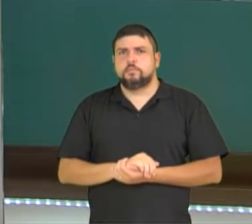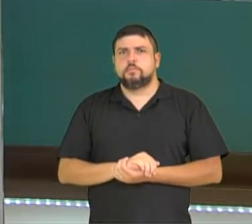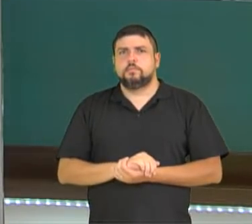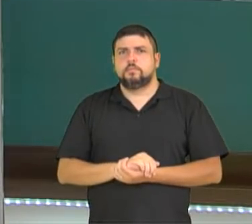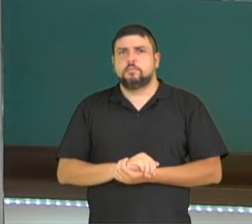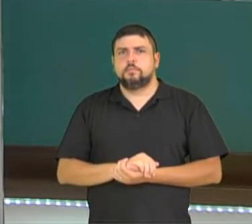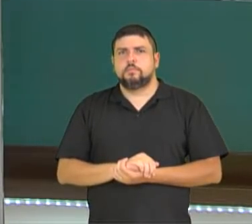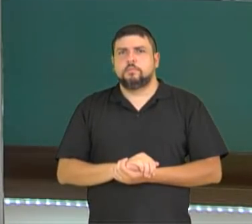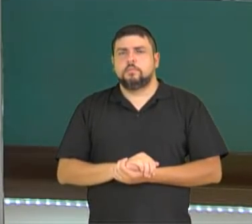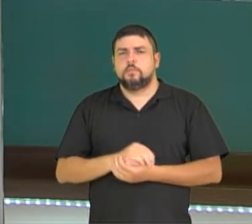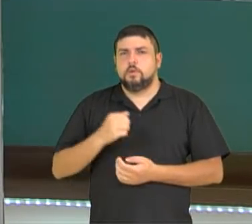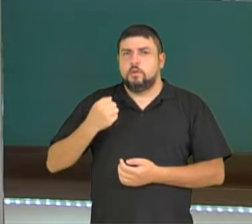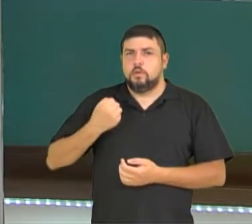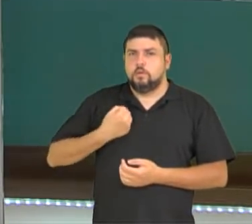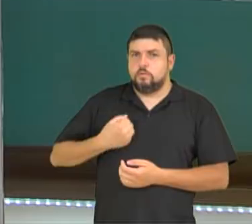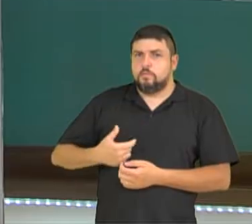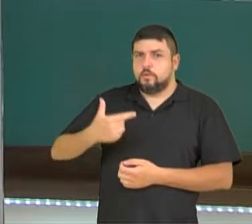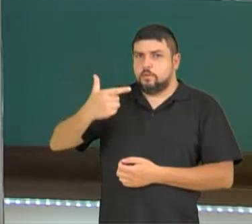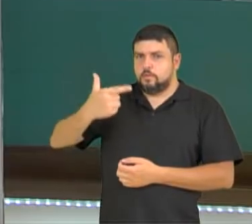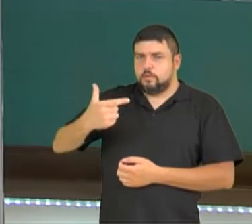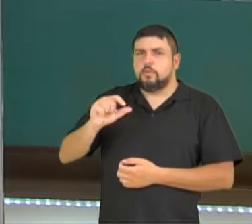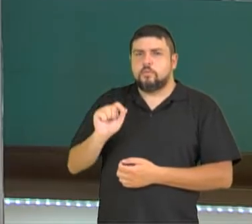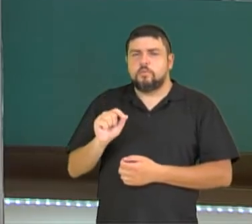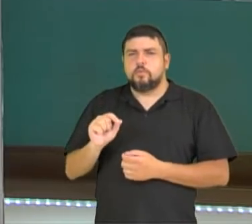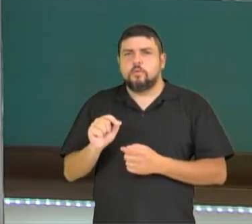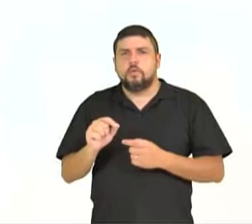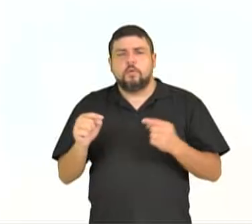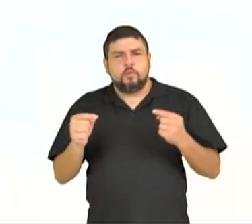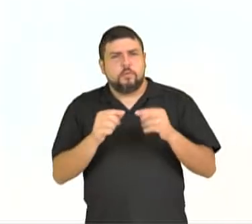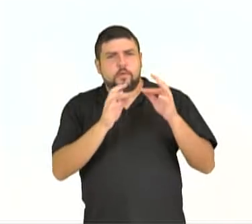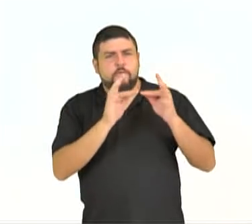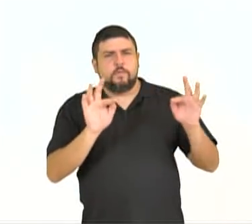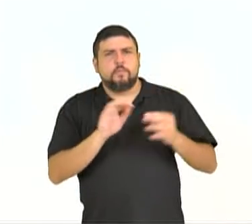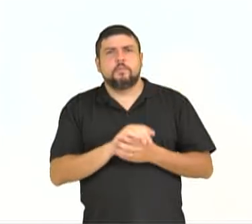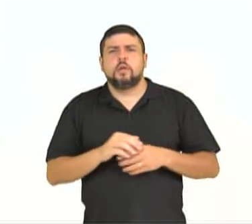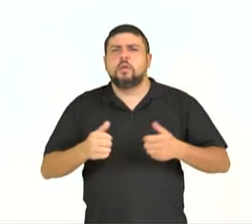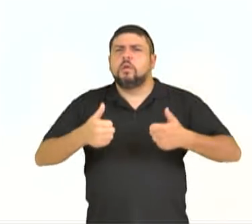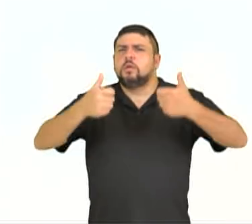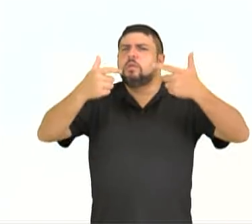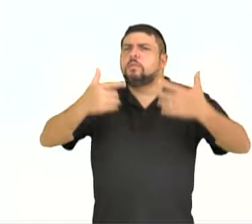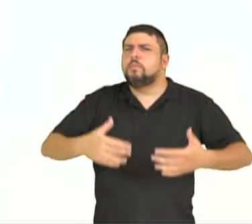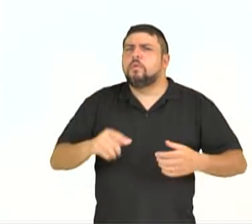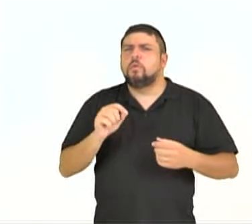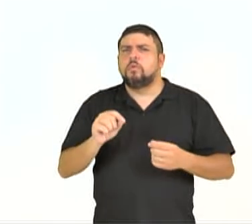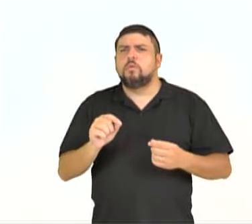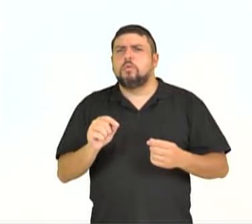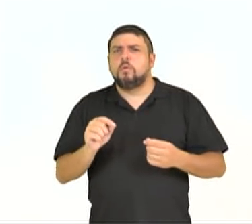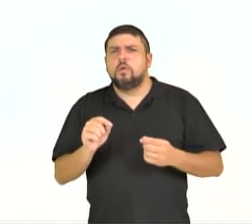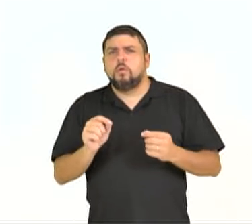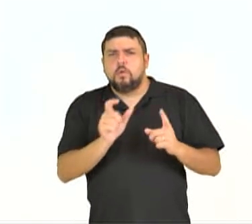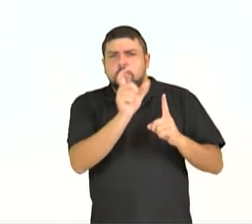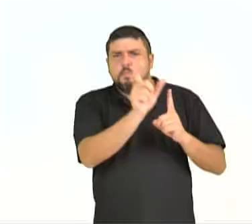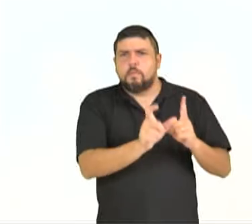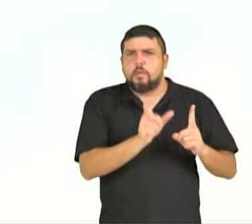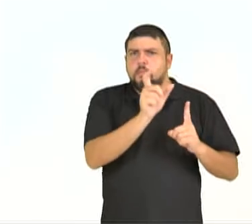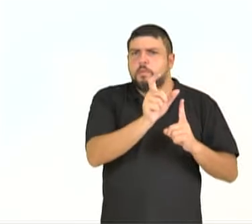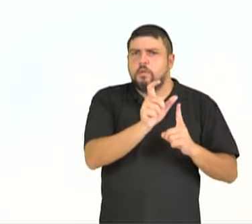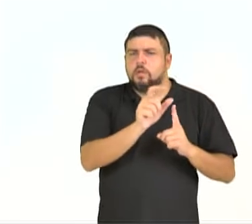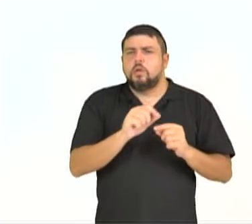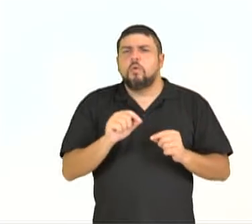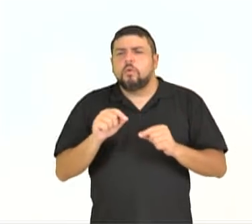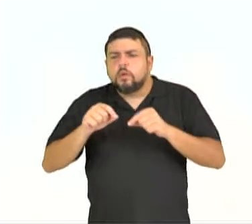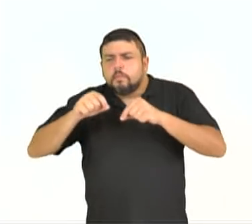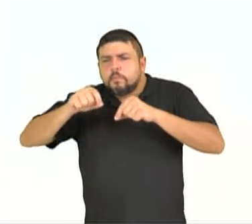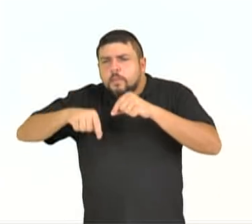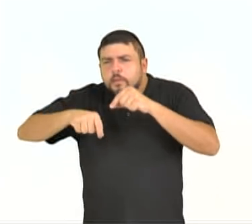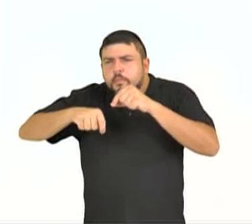O exercício número 2 é bem sobre esse enunciado. Explique a relação entre a parte não verbal e a expressão de gota